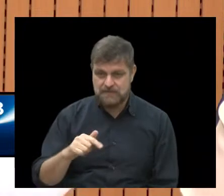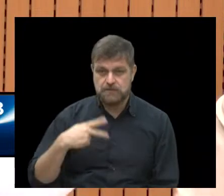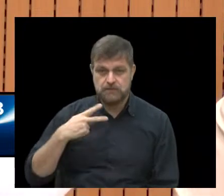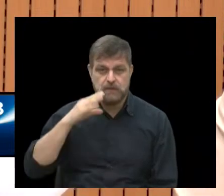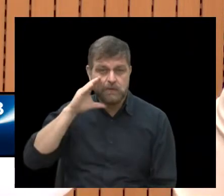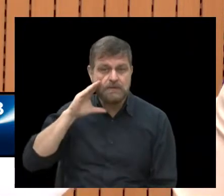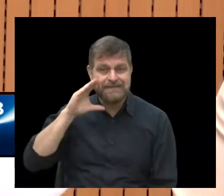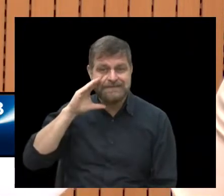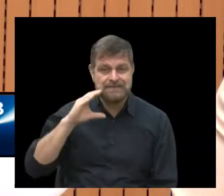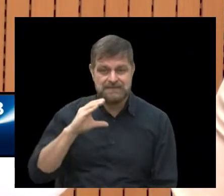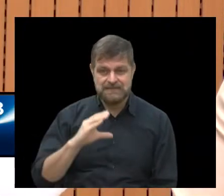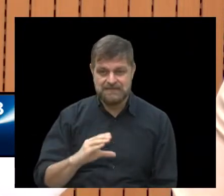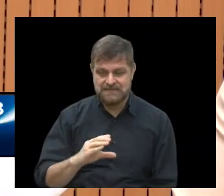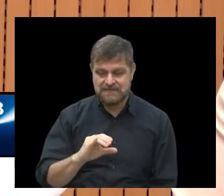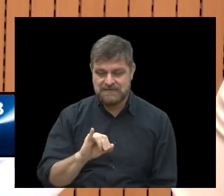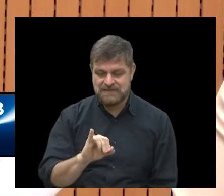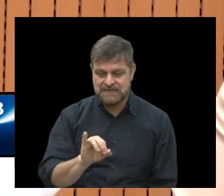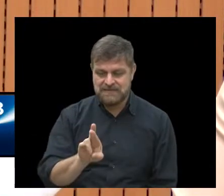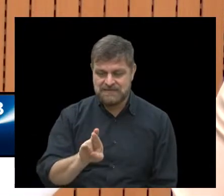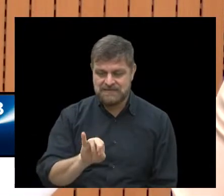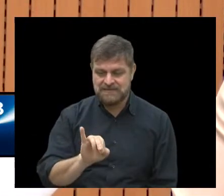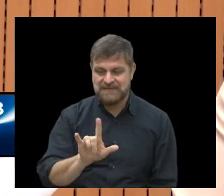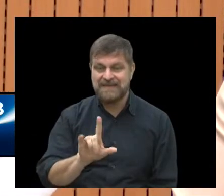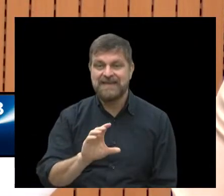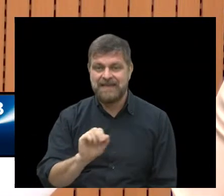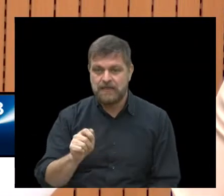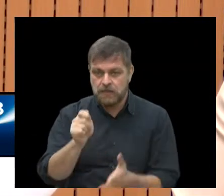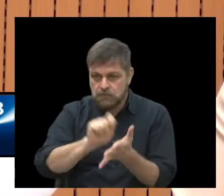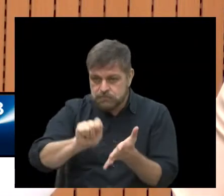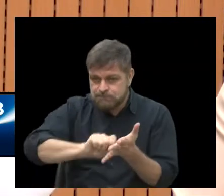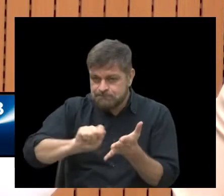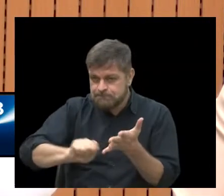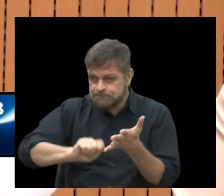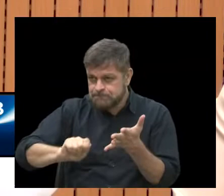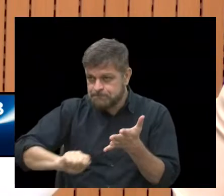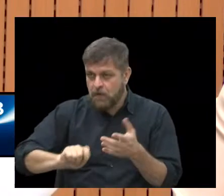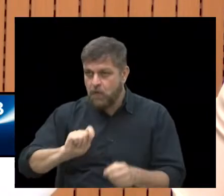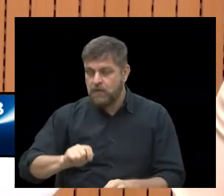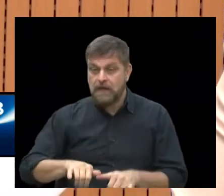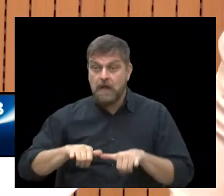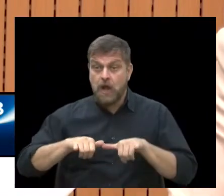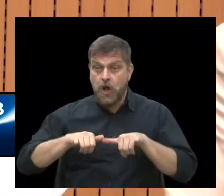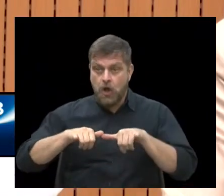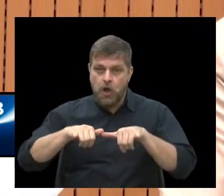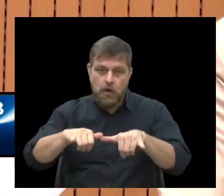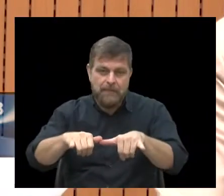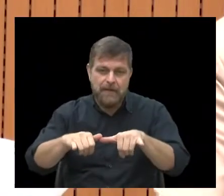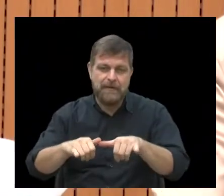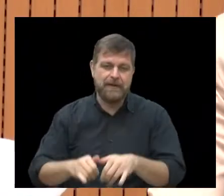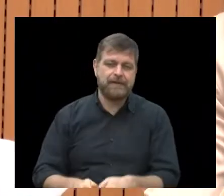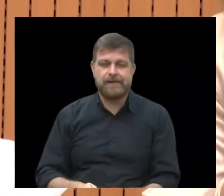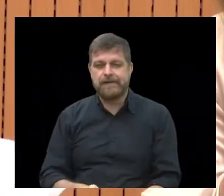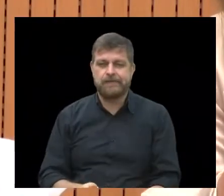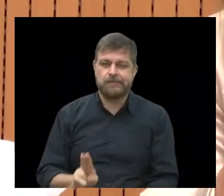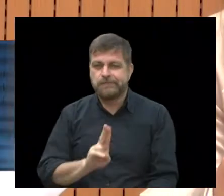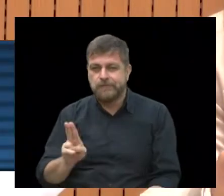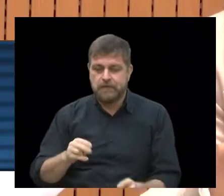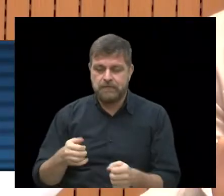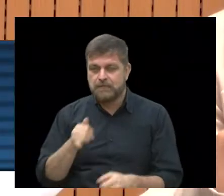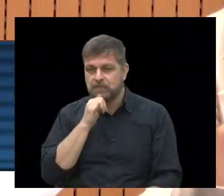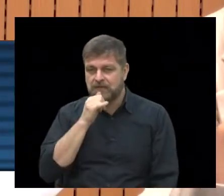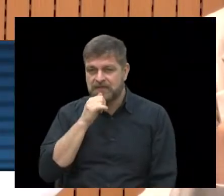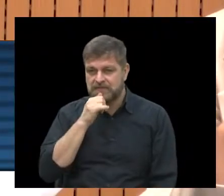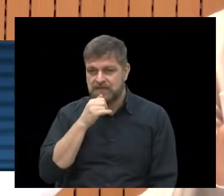e votação do projeto de lei 175/19, processo 224495, de autoria do vereador senhor Luiz Henrique Cirilo, que dispõe sobre